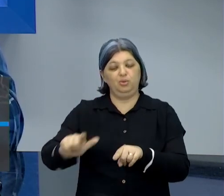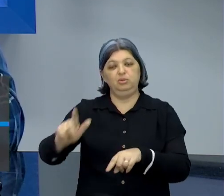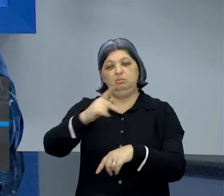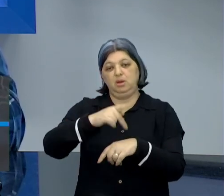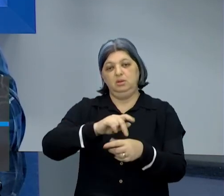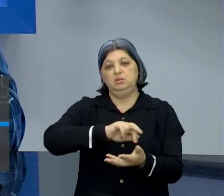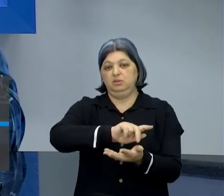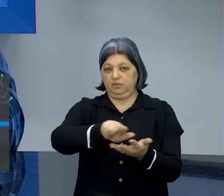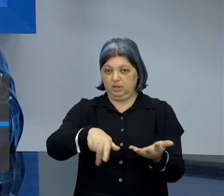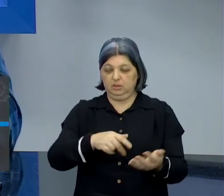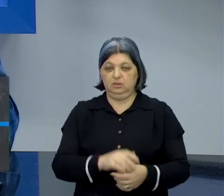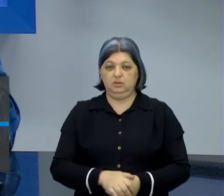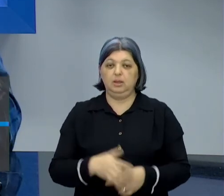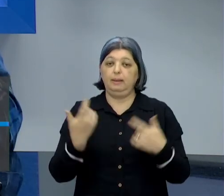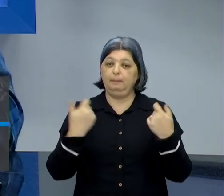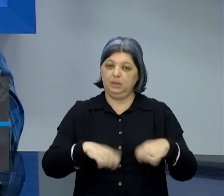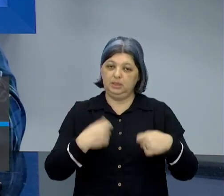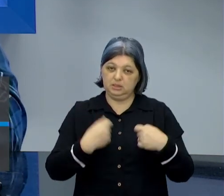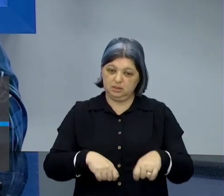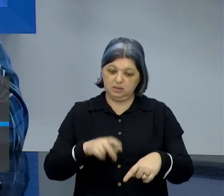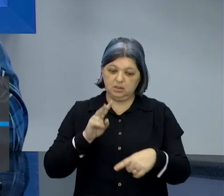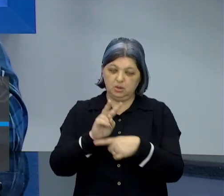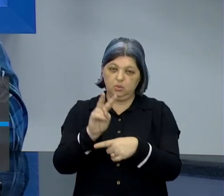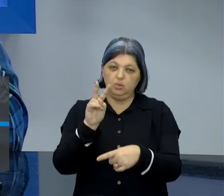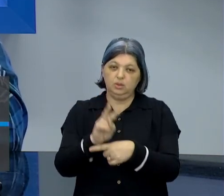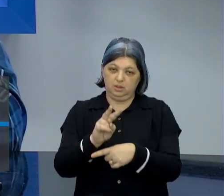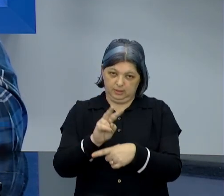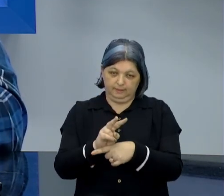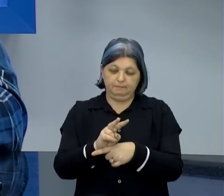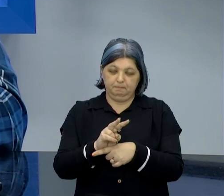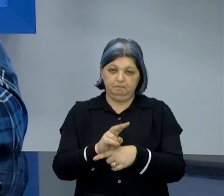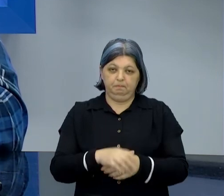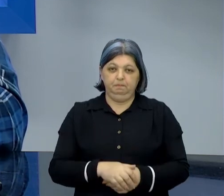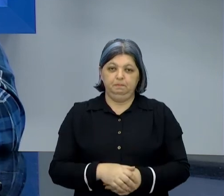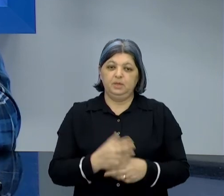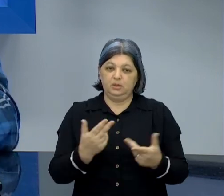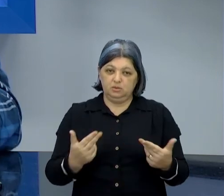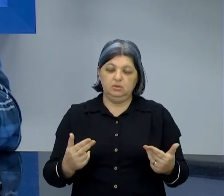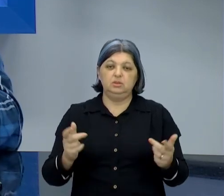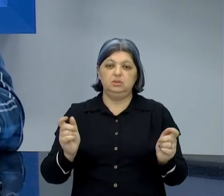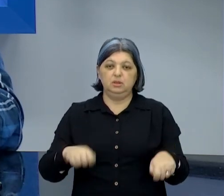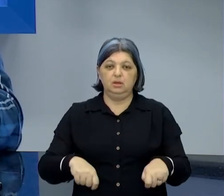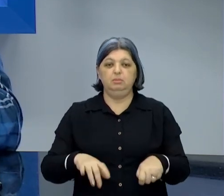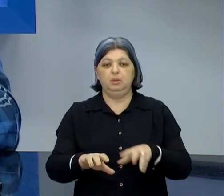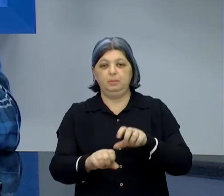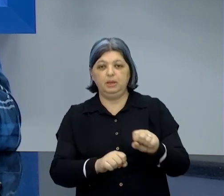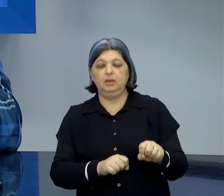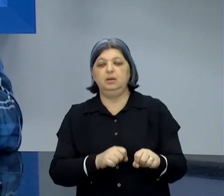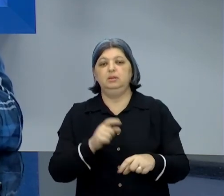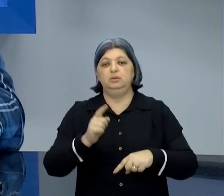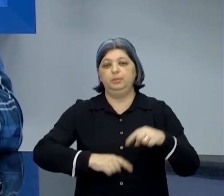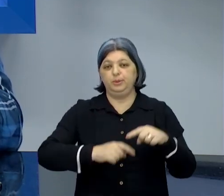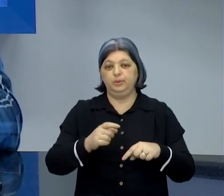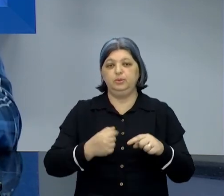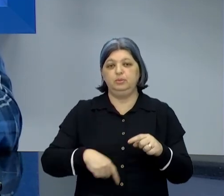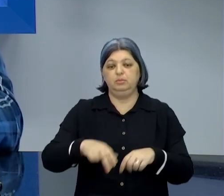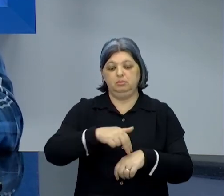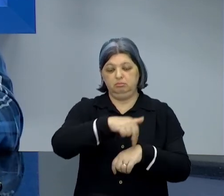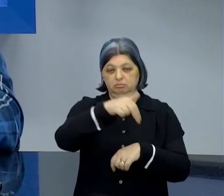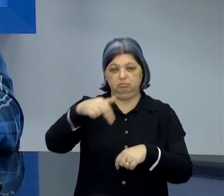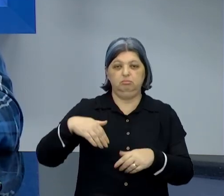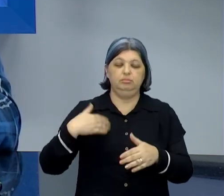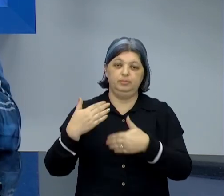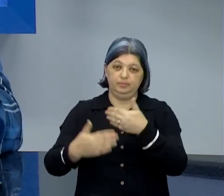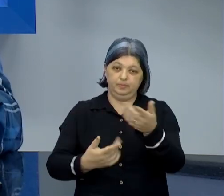Então, é necessário preservar essa cultura material para a gente conseguir progredir como país, como nação e